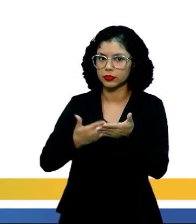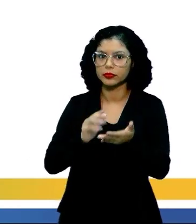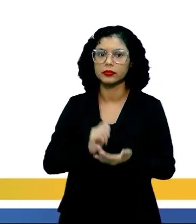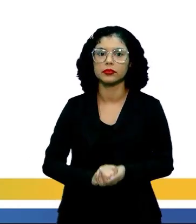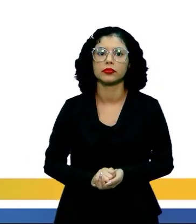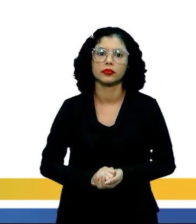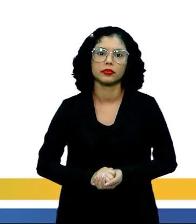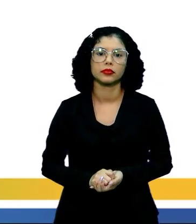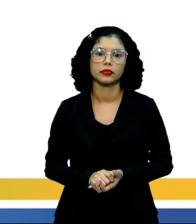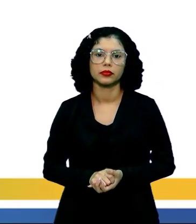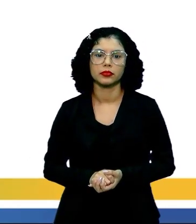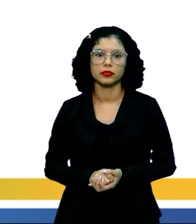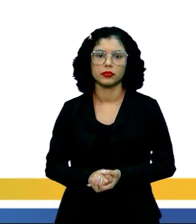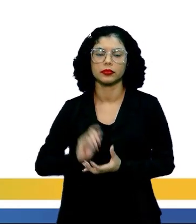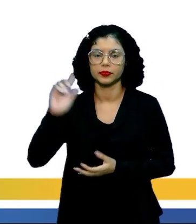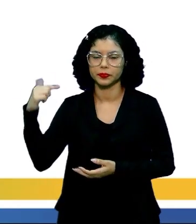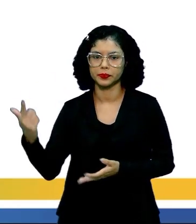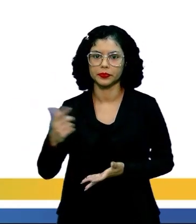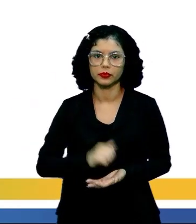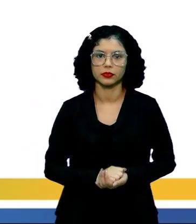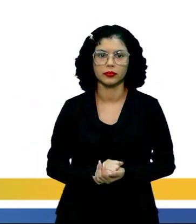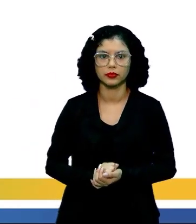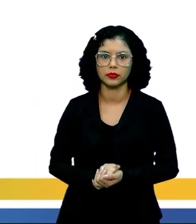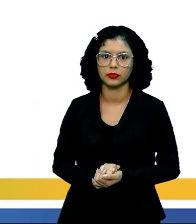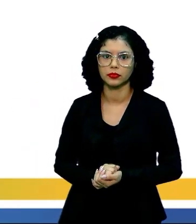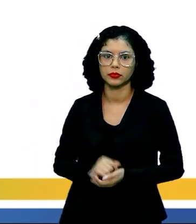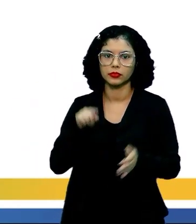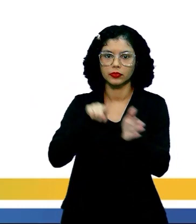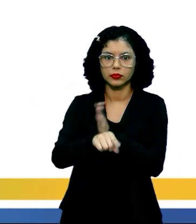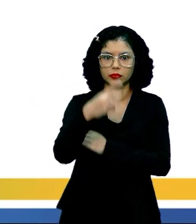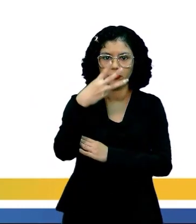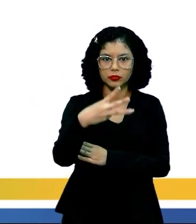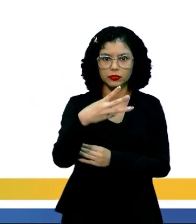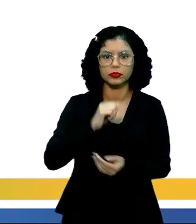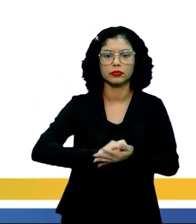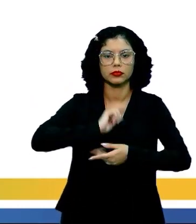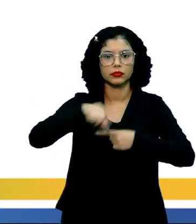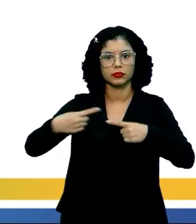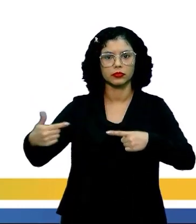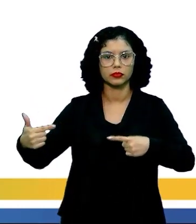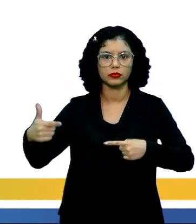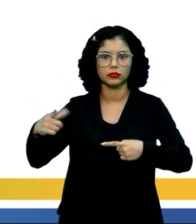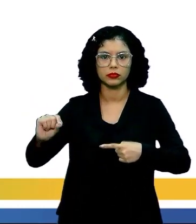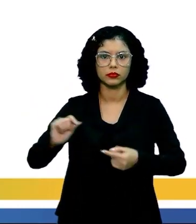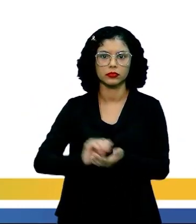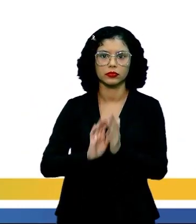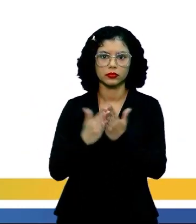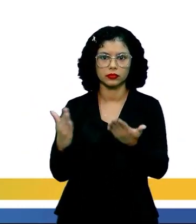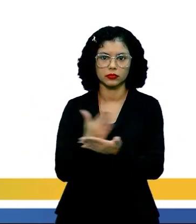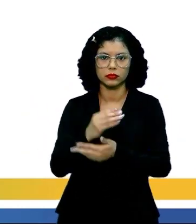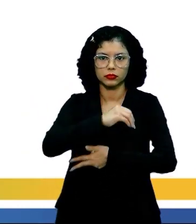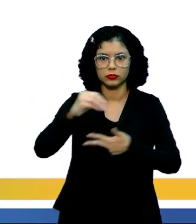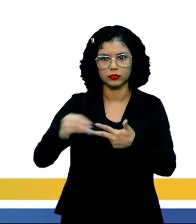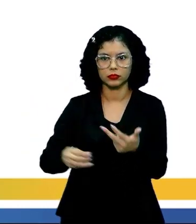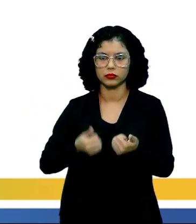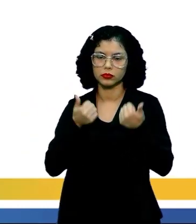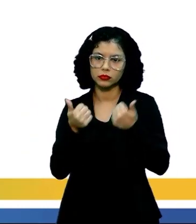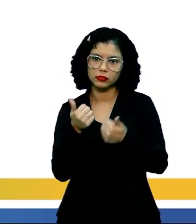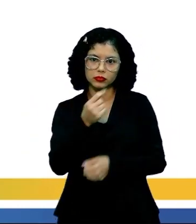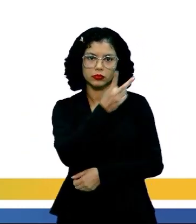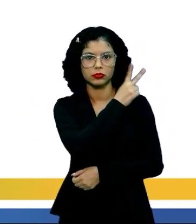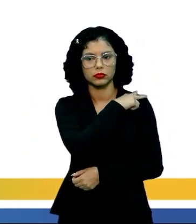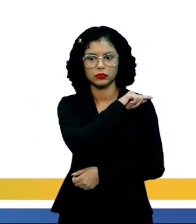interpretação. Vamos para a próxima? Questão 3, página 20 do livro A Prova Enem do segundo